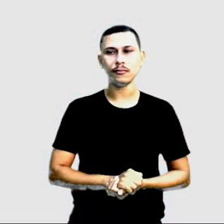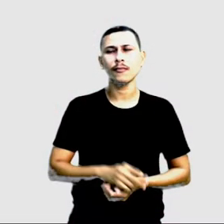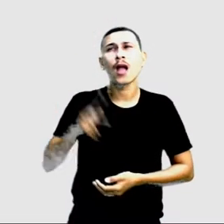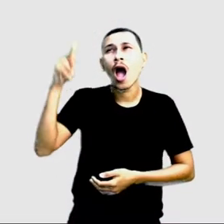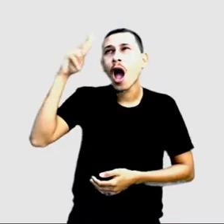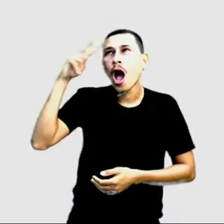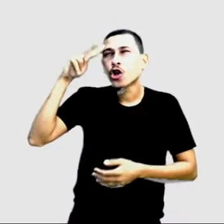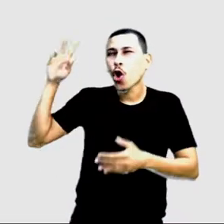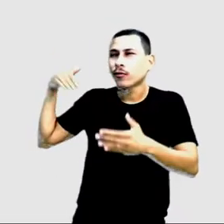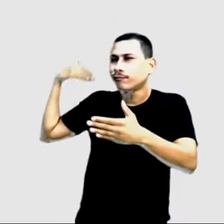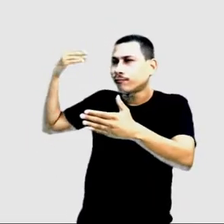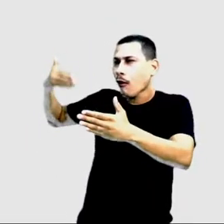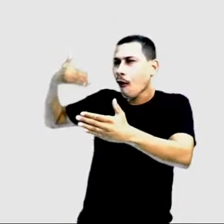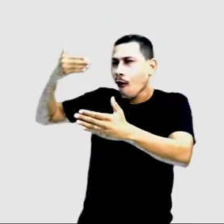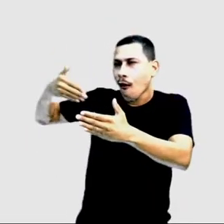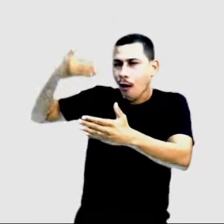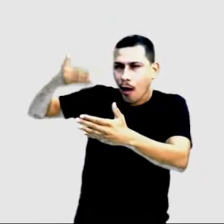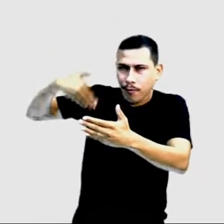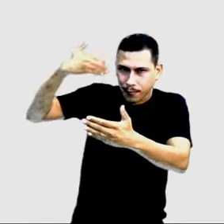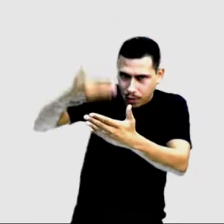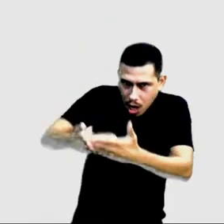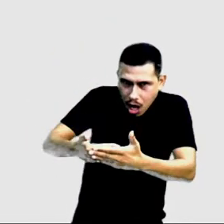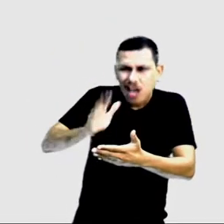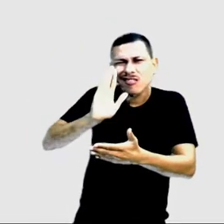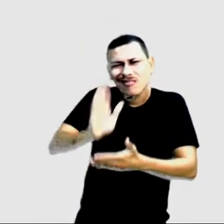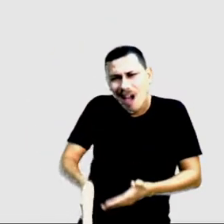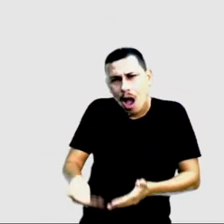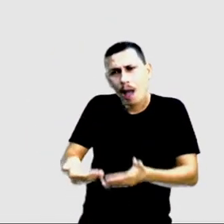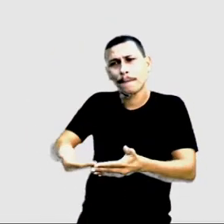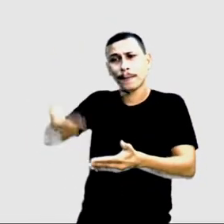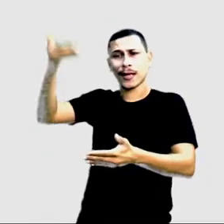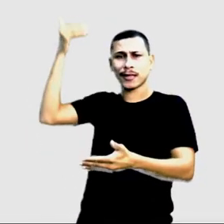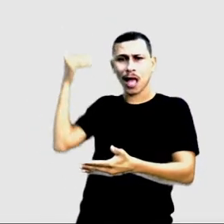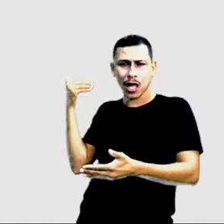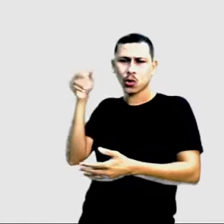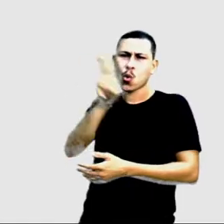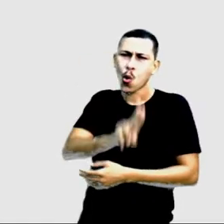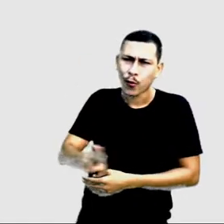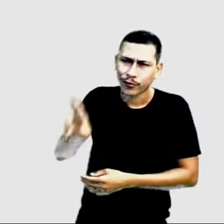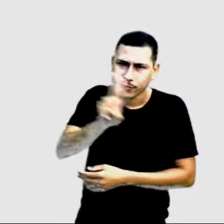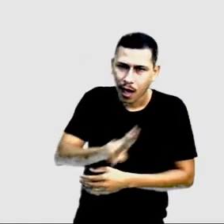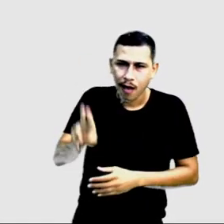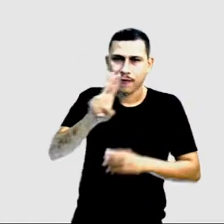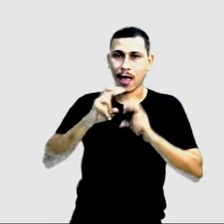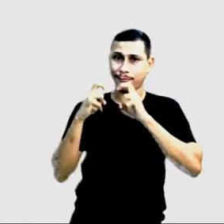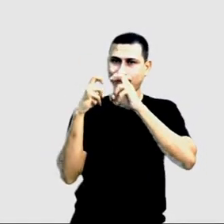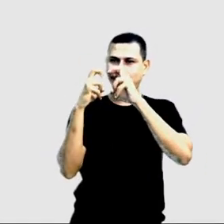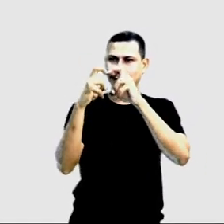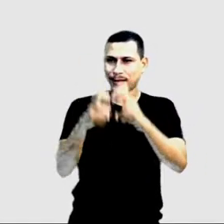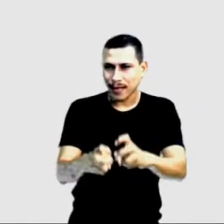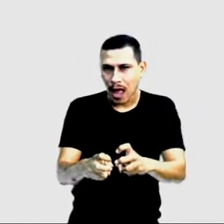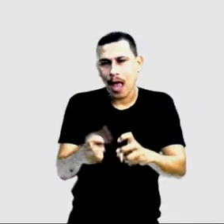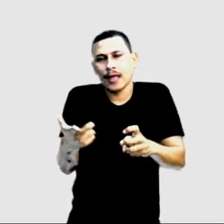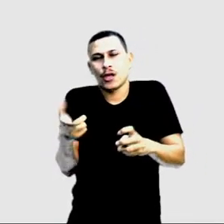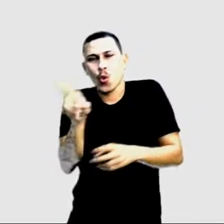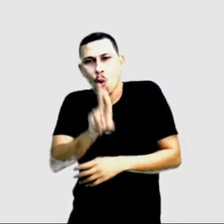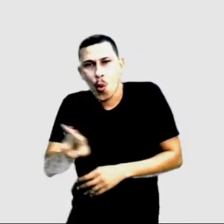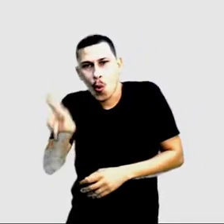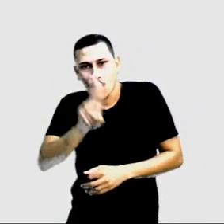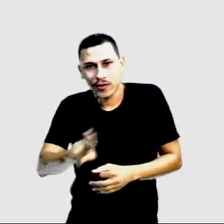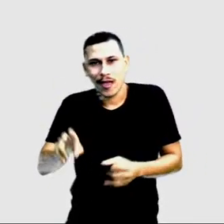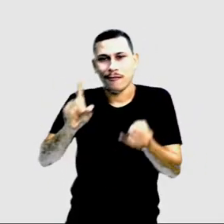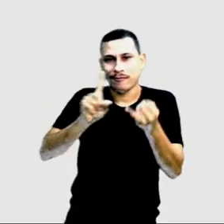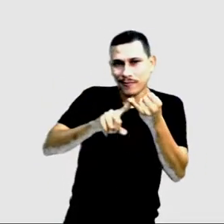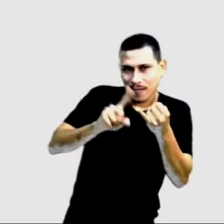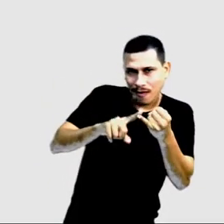Historicamente, já tivemos trens movidos por uma diversidade de coisas, né? A gente viu que tem trens movidos a